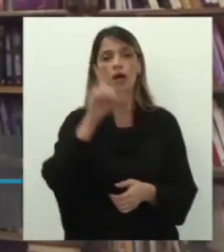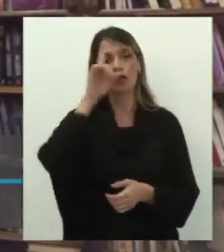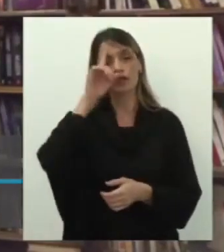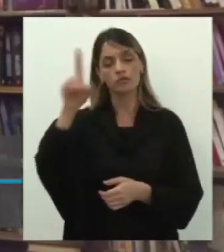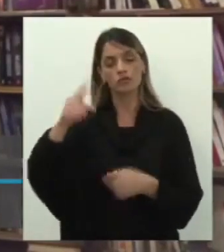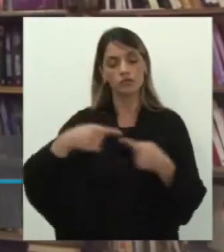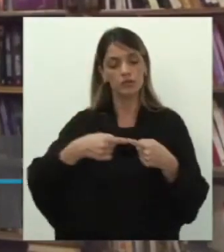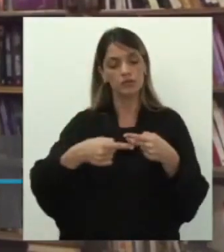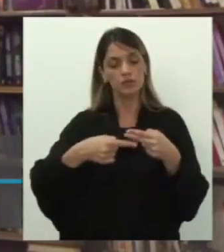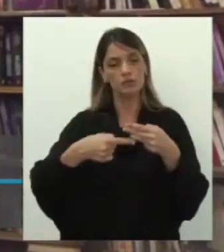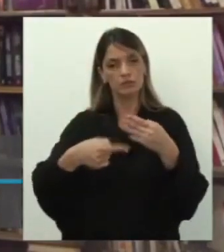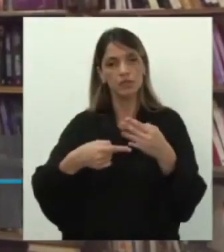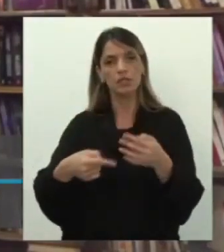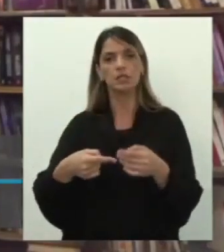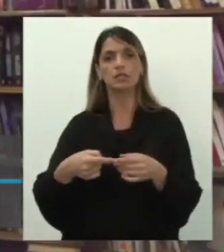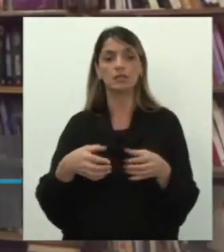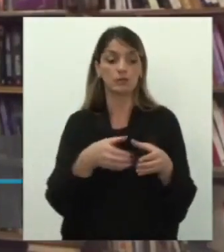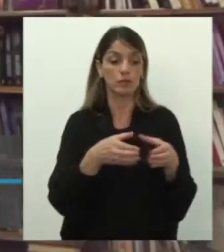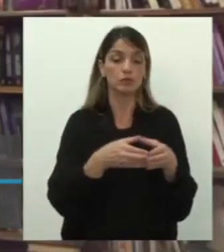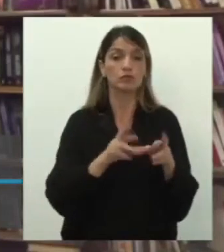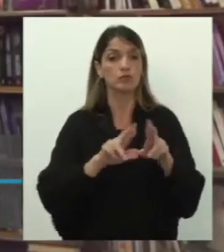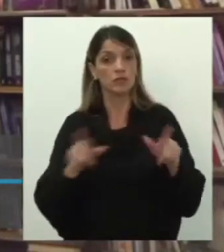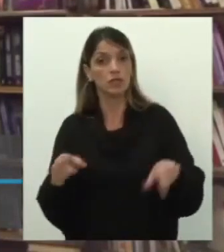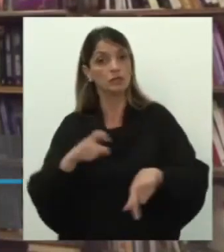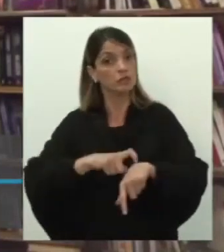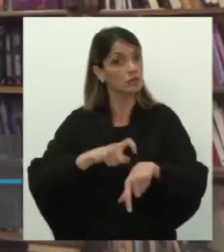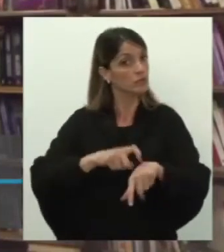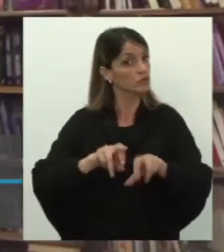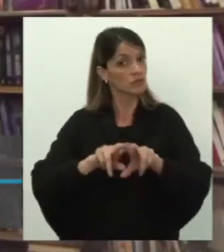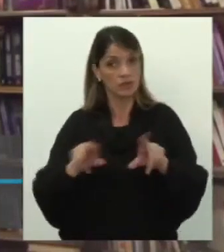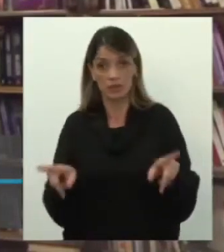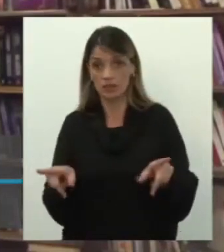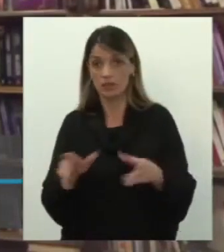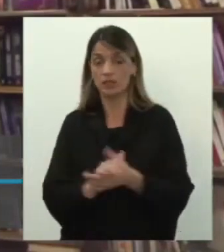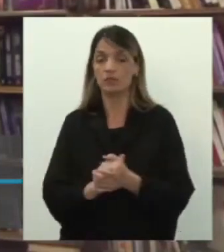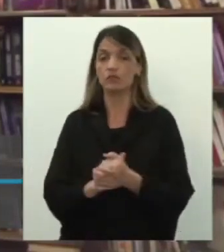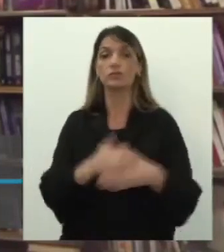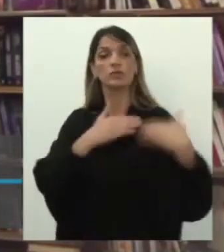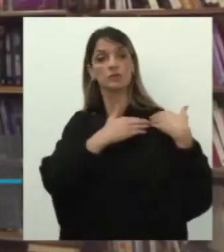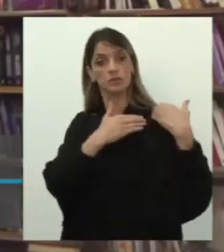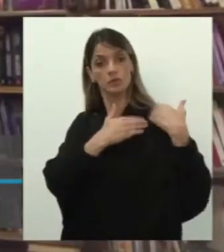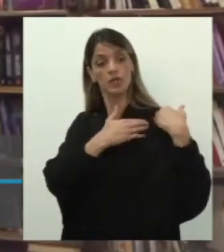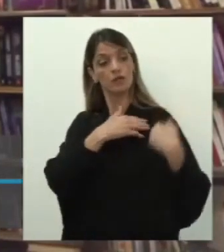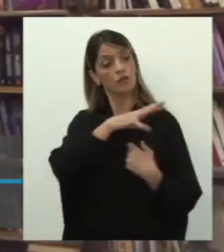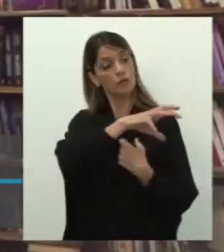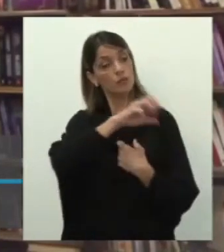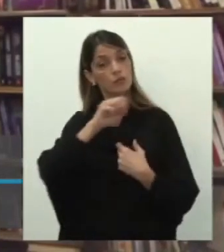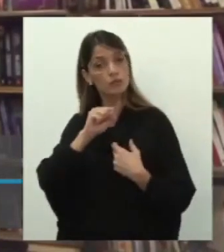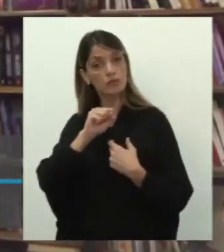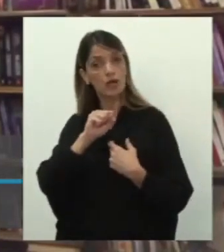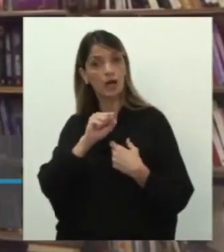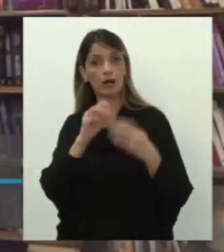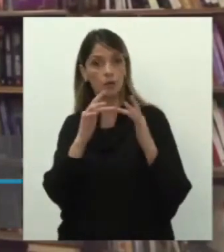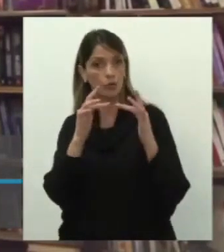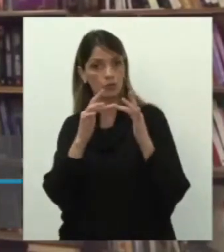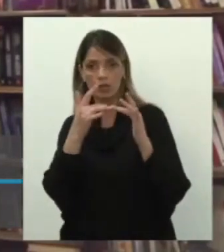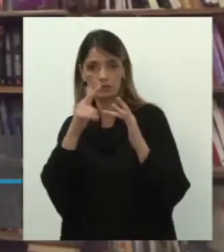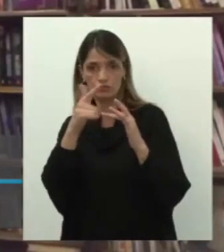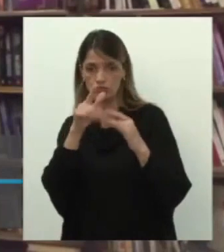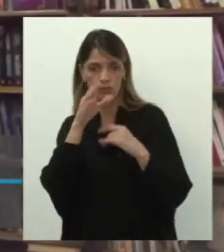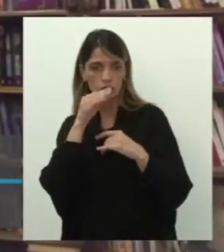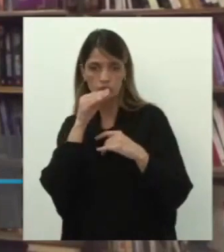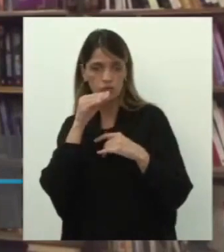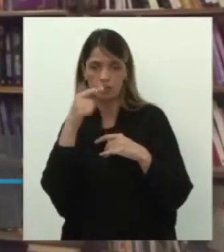turma diferente, em horários diferentes, onde os pais puderam buscar, sem ter o contato direto com